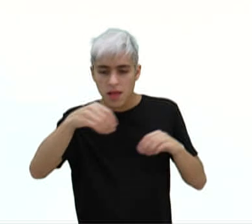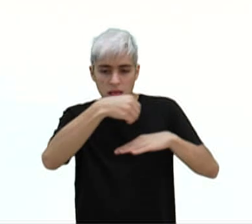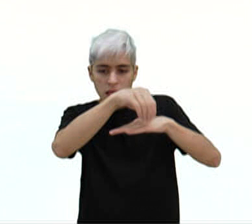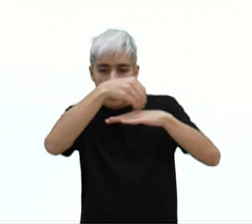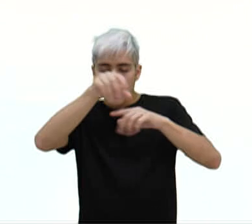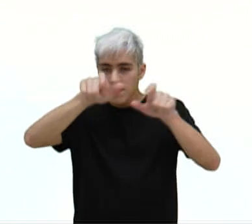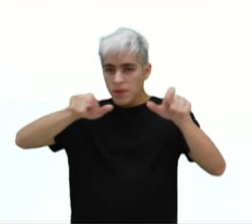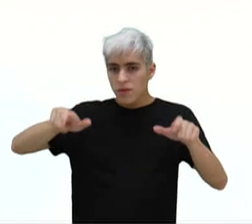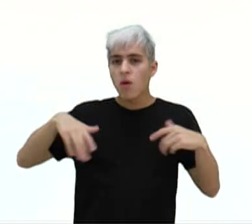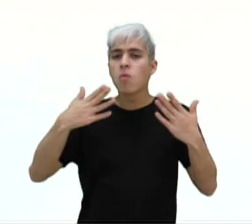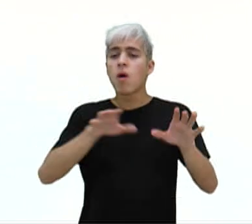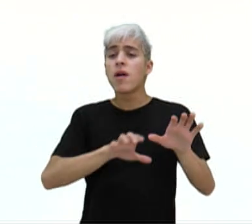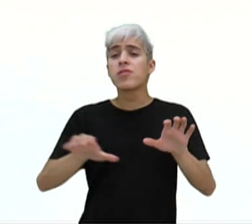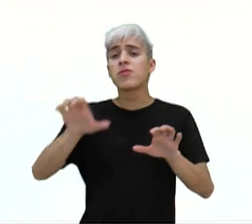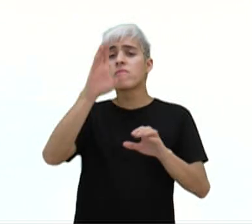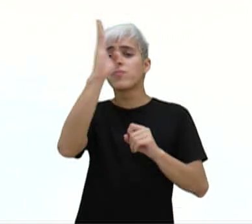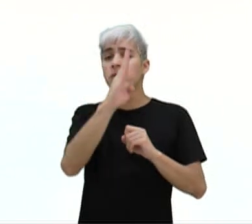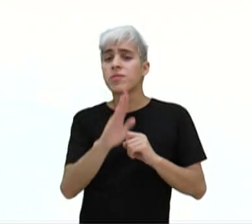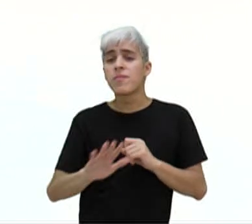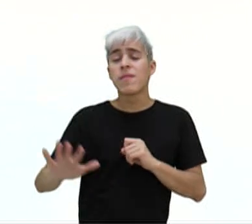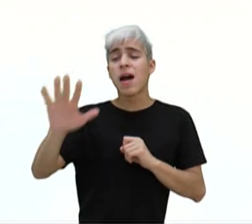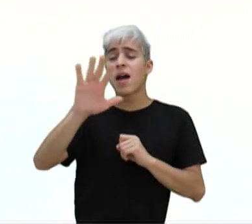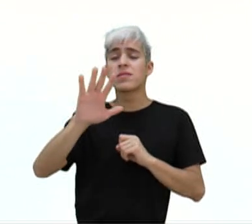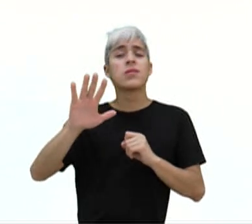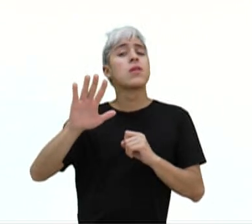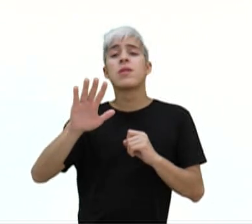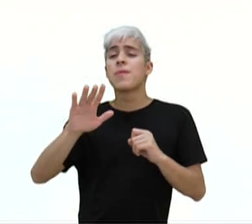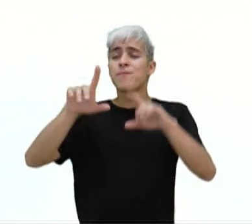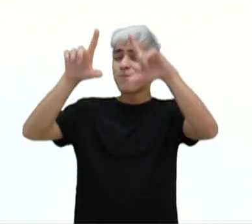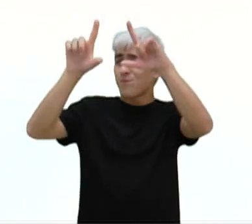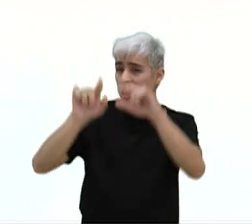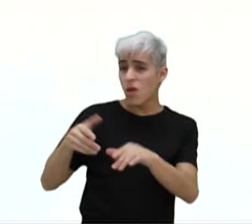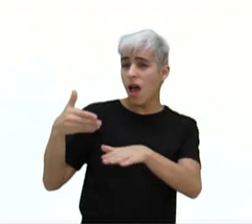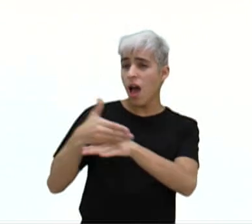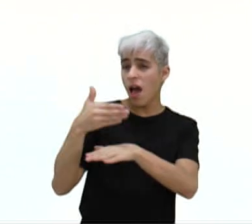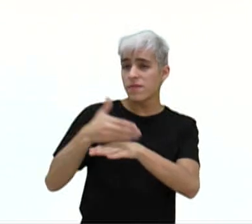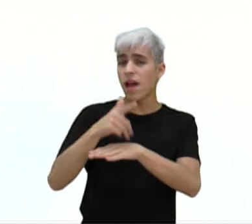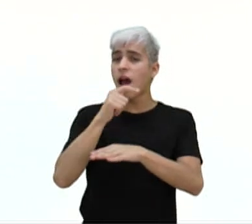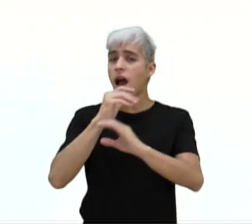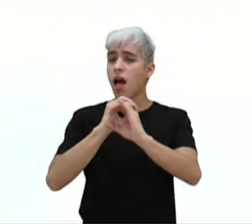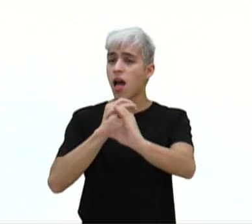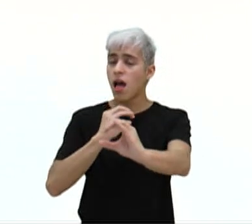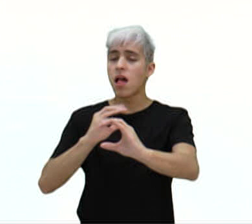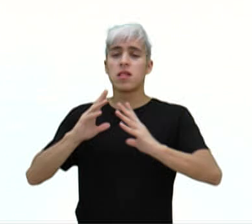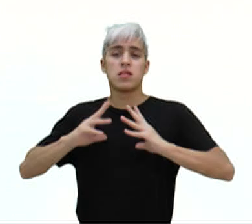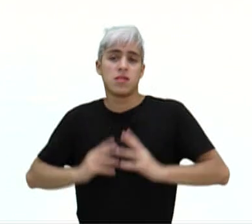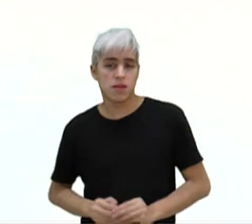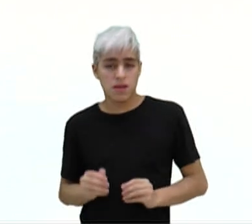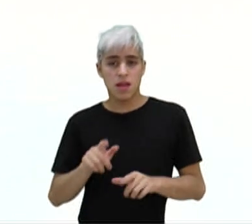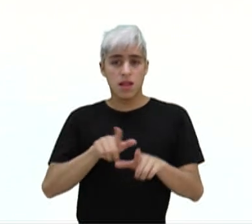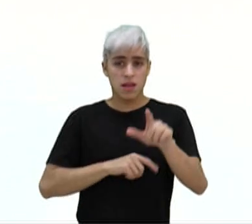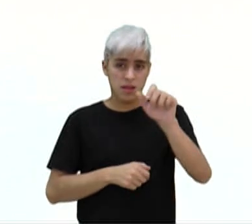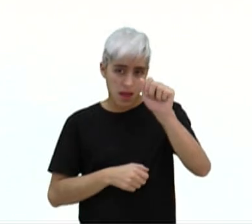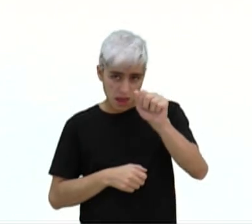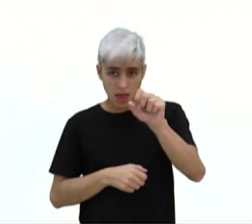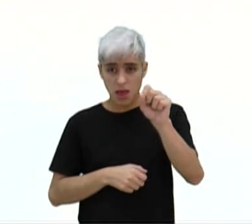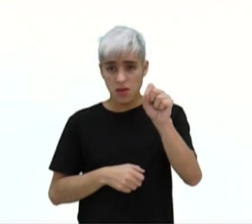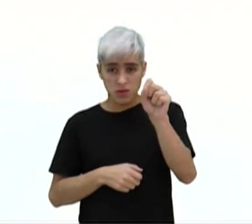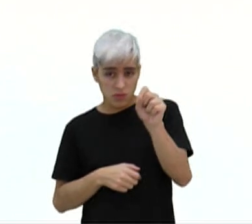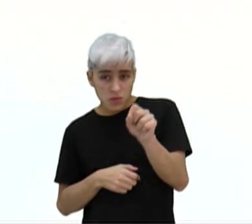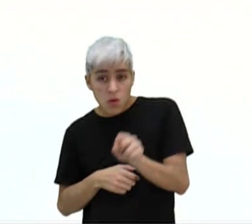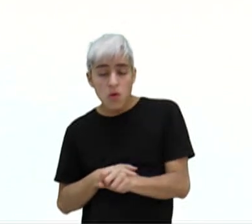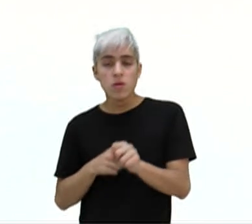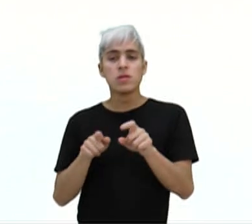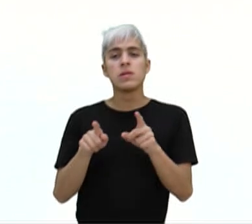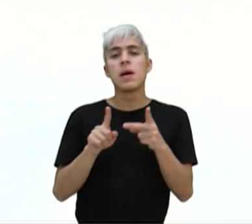água, qual região do Brasil tem menor acesso à rede de tratamento de água? Letra A, Sudeste,